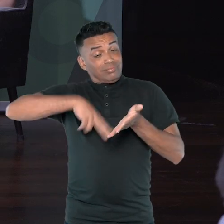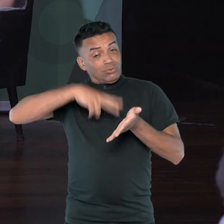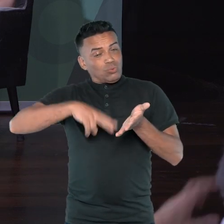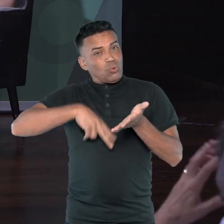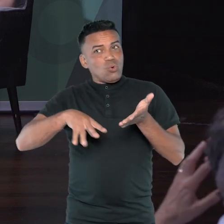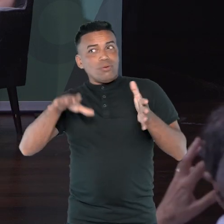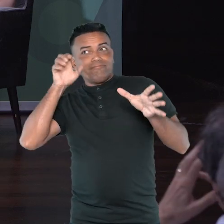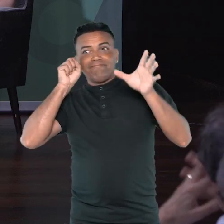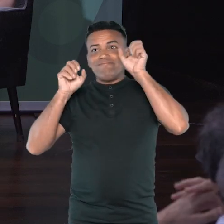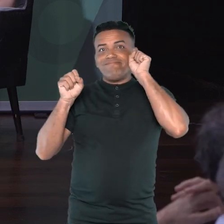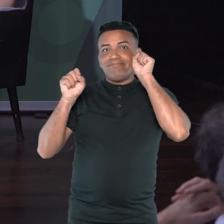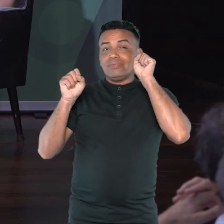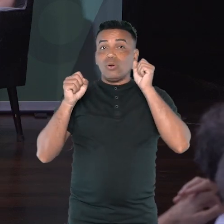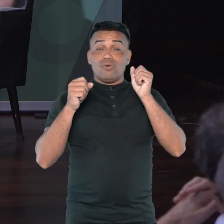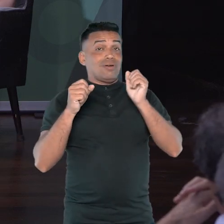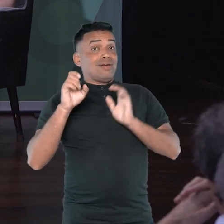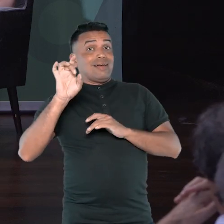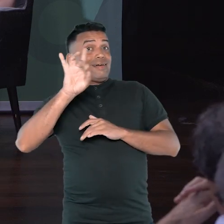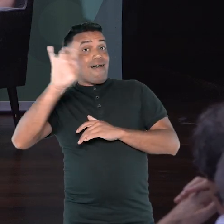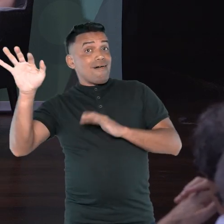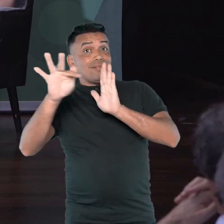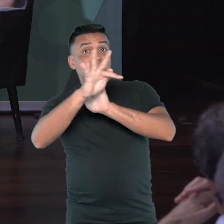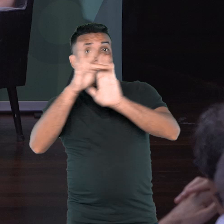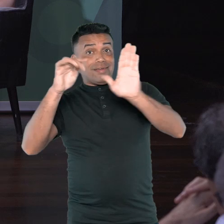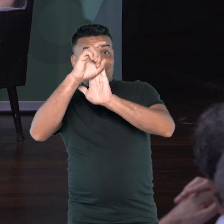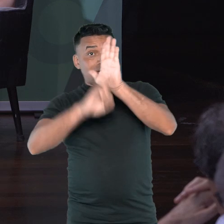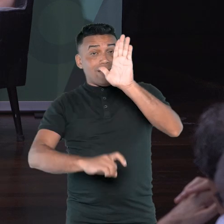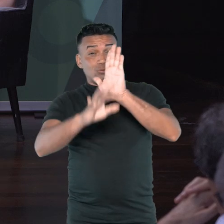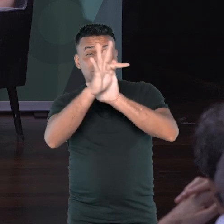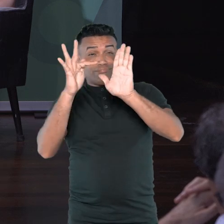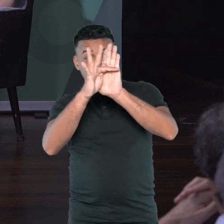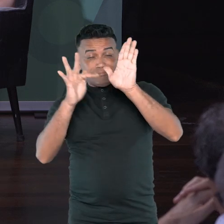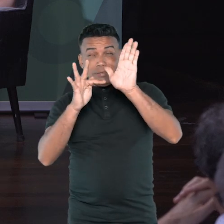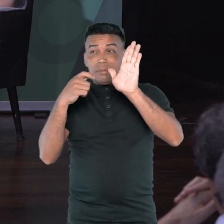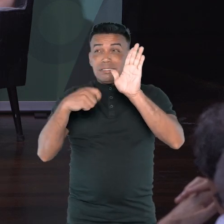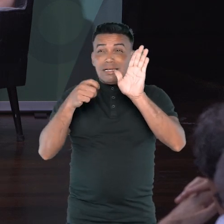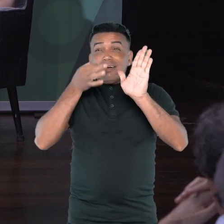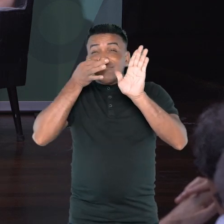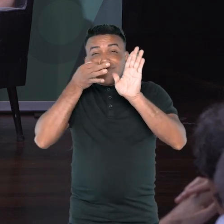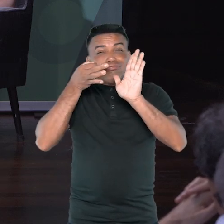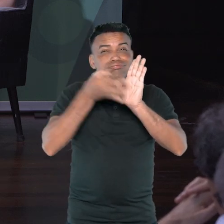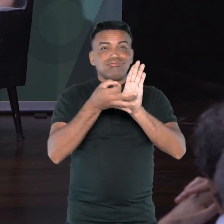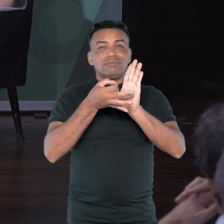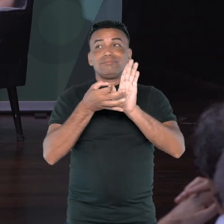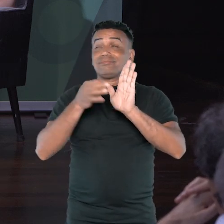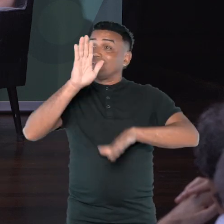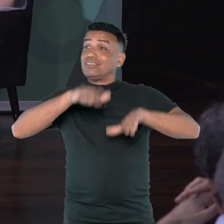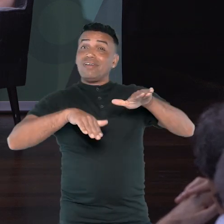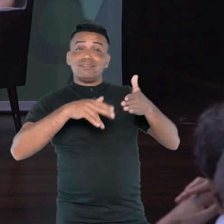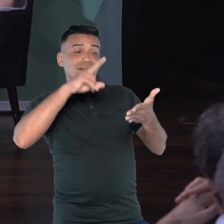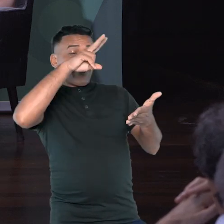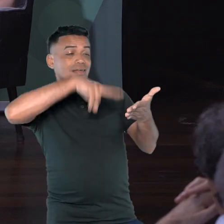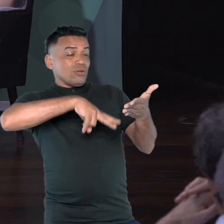escutador. Porque em cada linha da Maíra havia necessidade de uma escuta que, como leitor, muitas vezes, a gente,